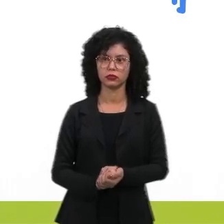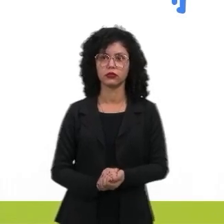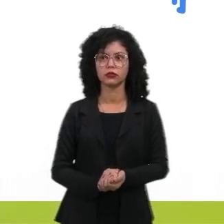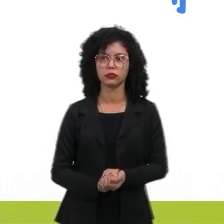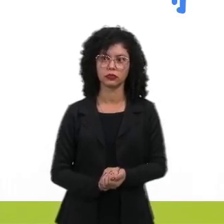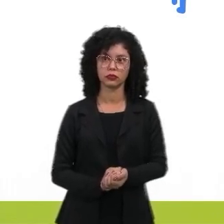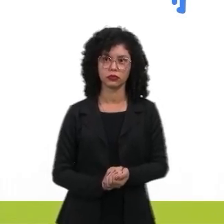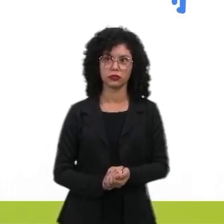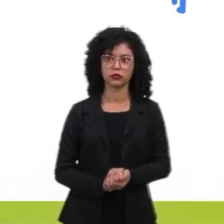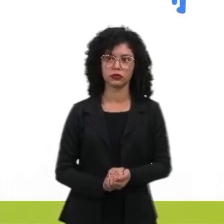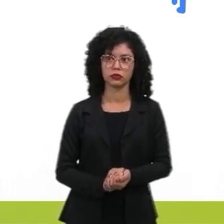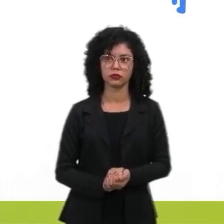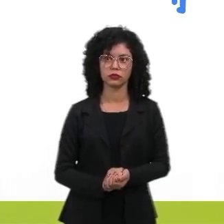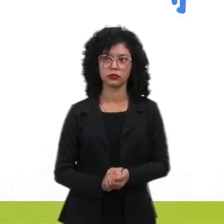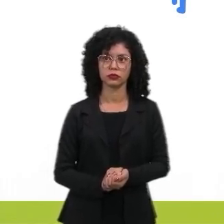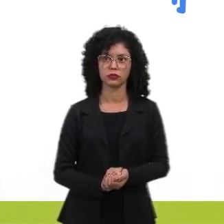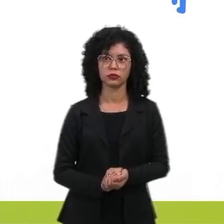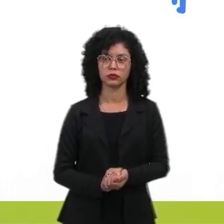né?